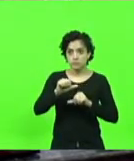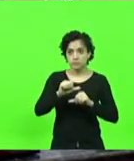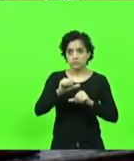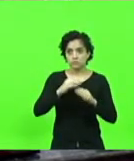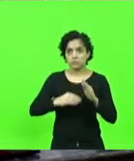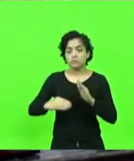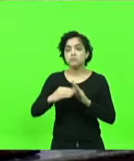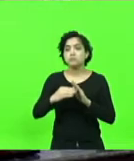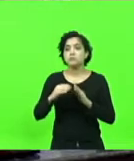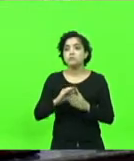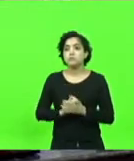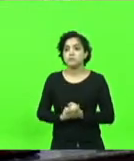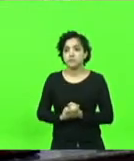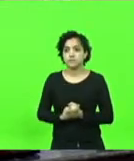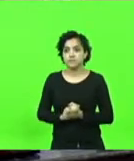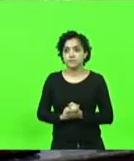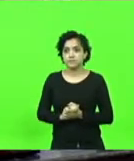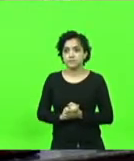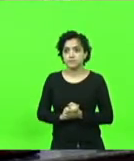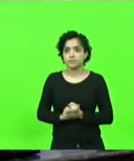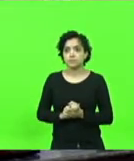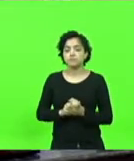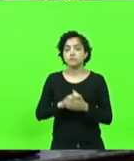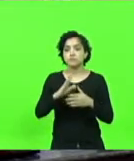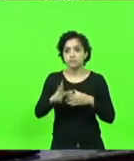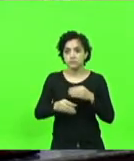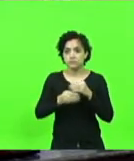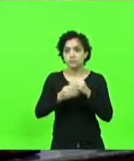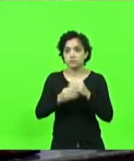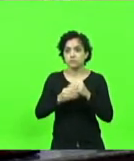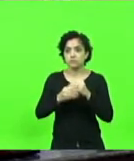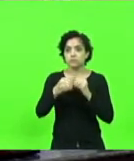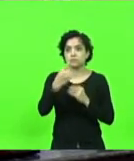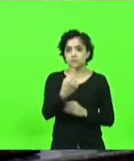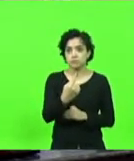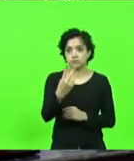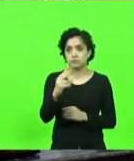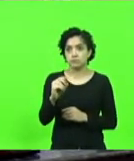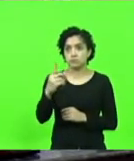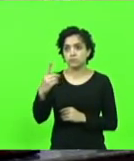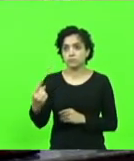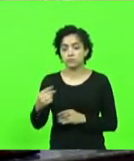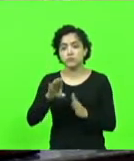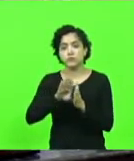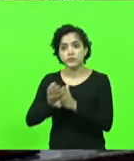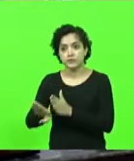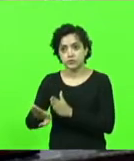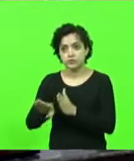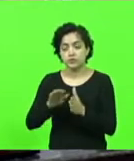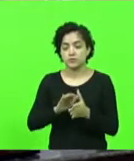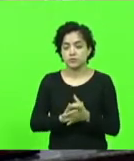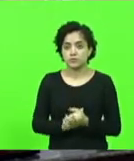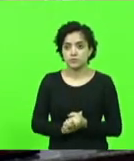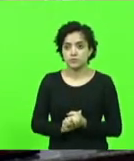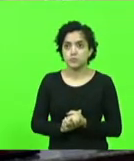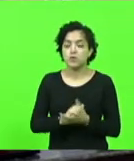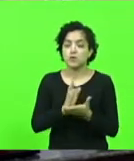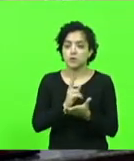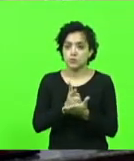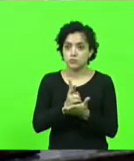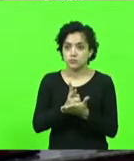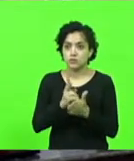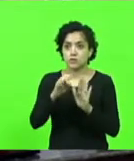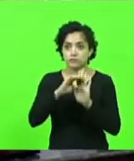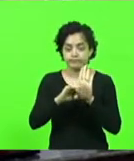Global o projeto de lei complementar número um 2021 foi retirado de pauta dando continuidade